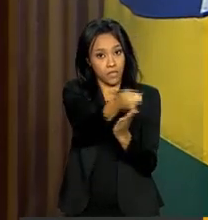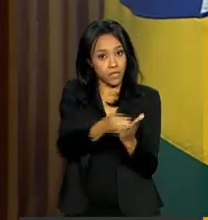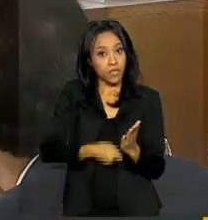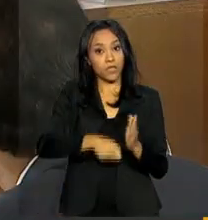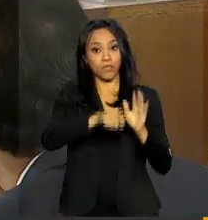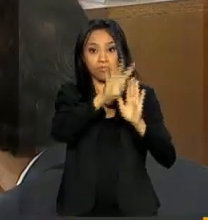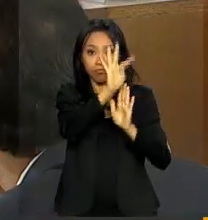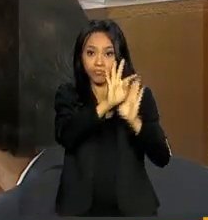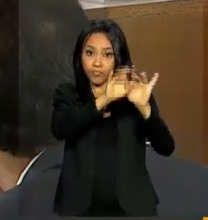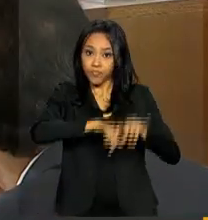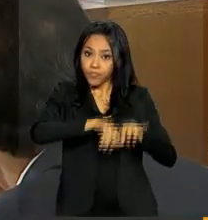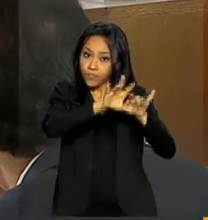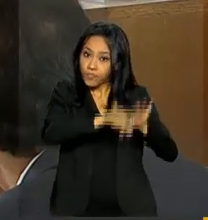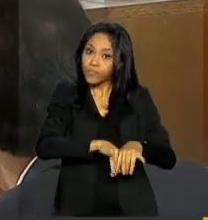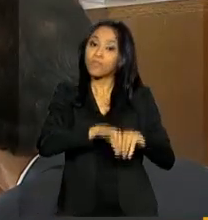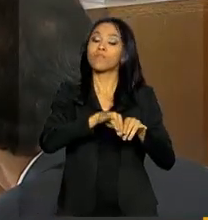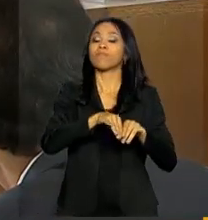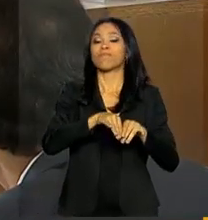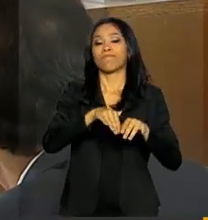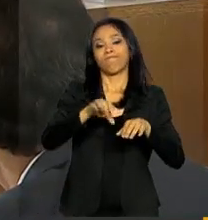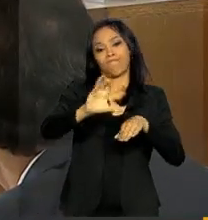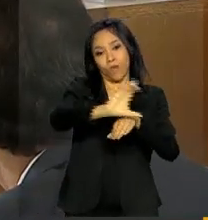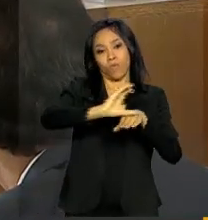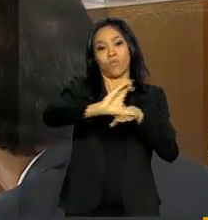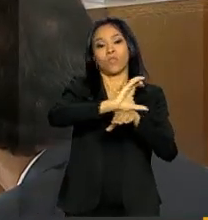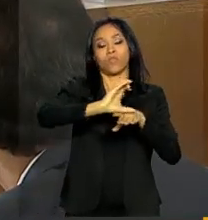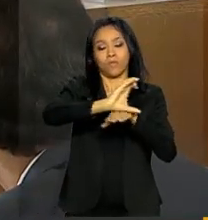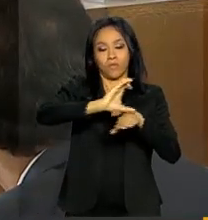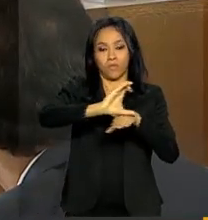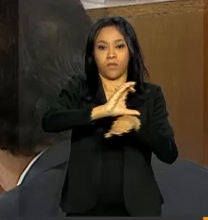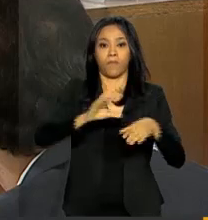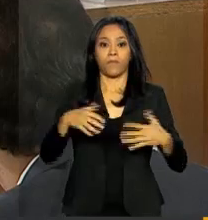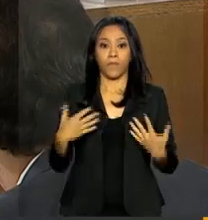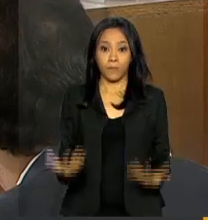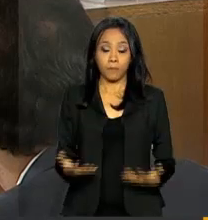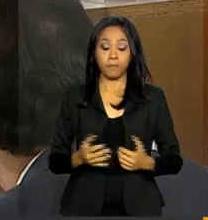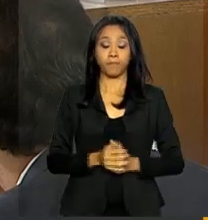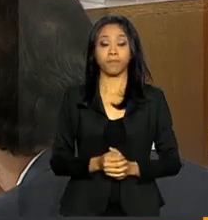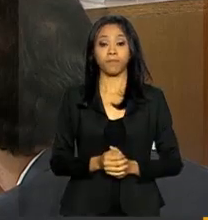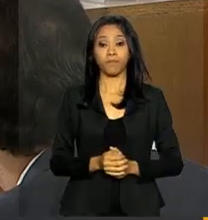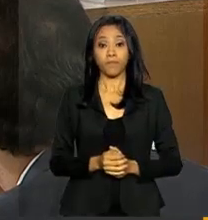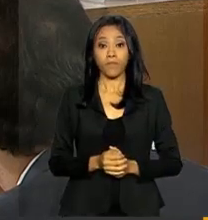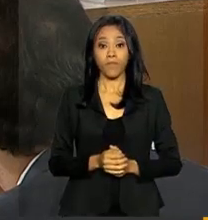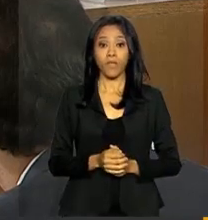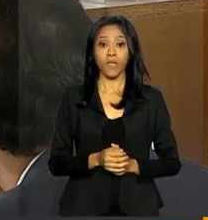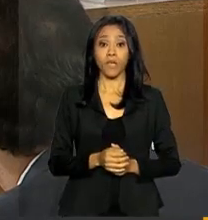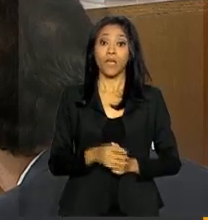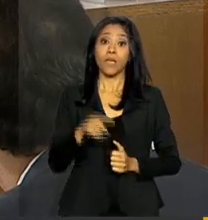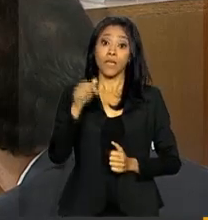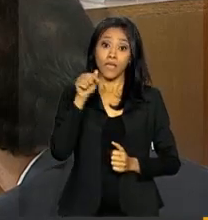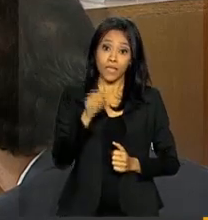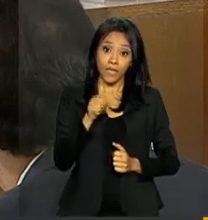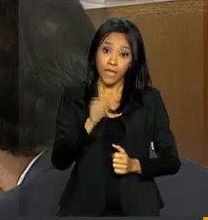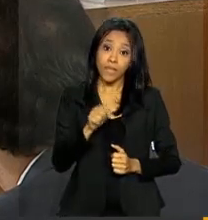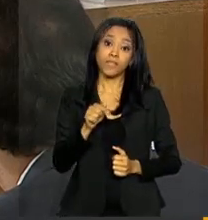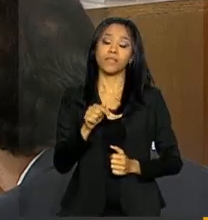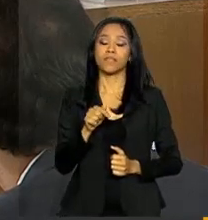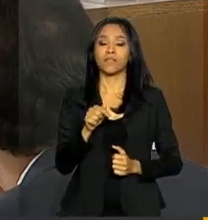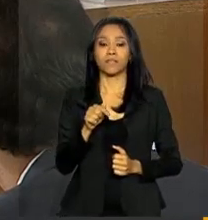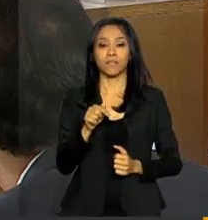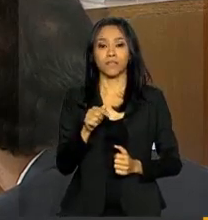mas de igual maneira em face desta digamos assim estadualização